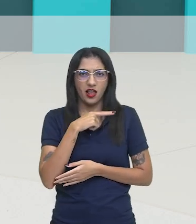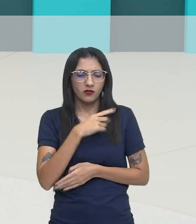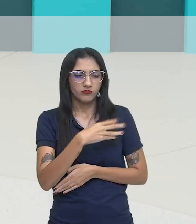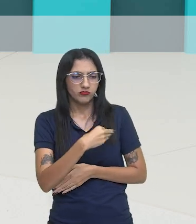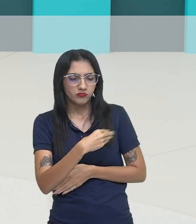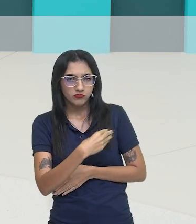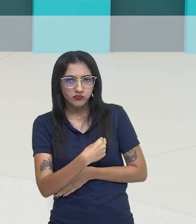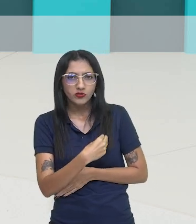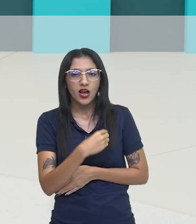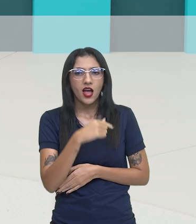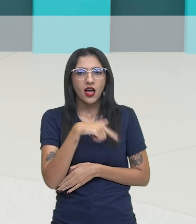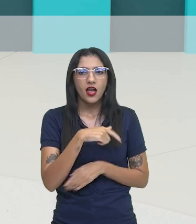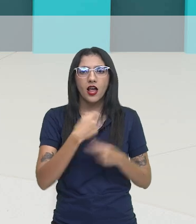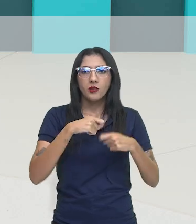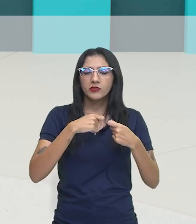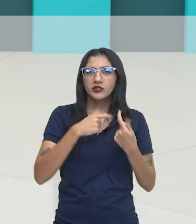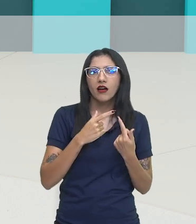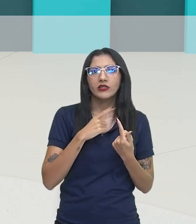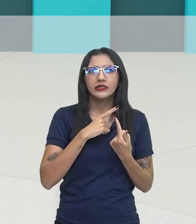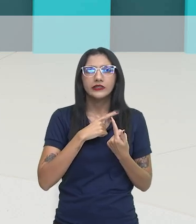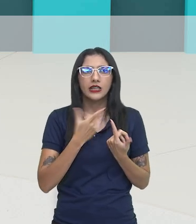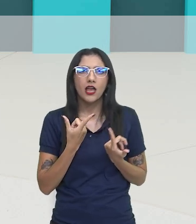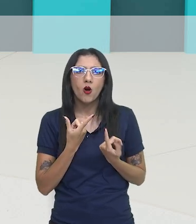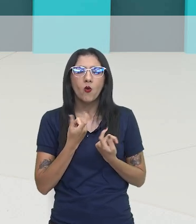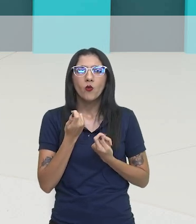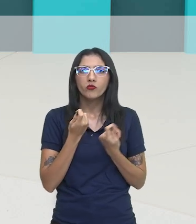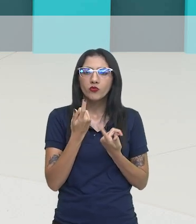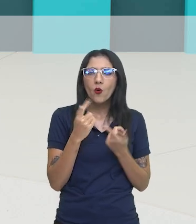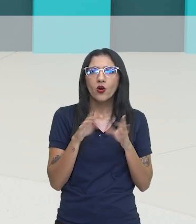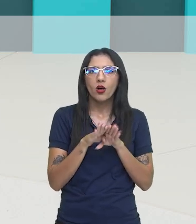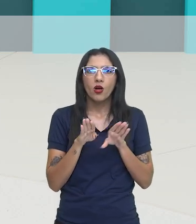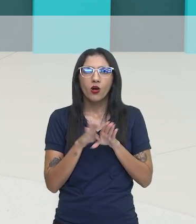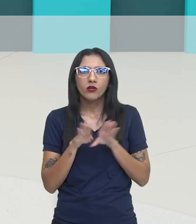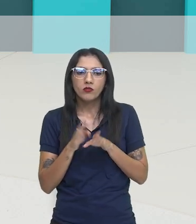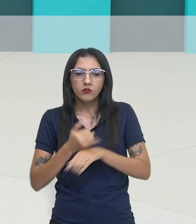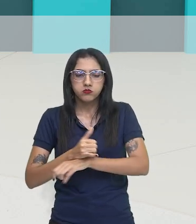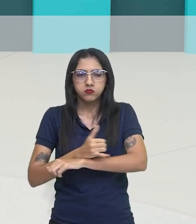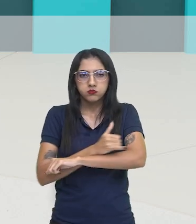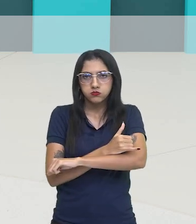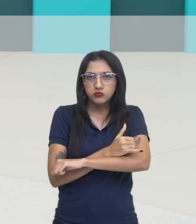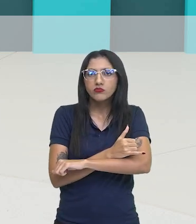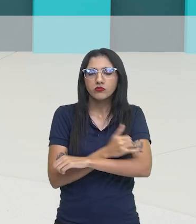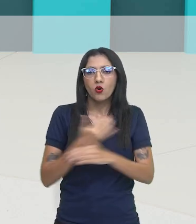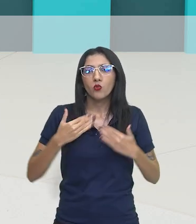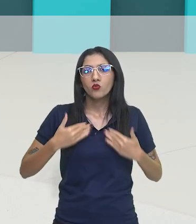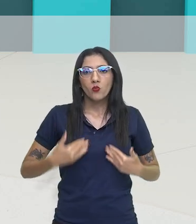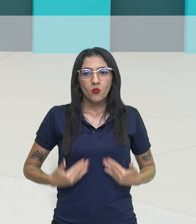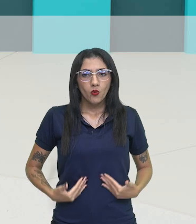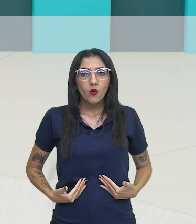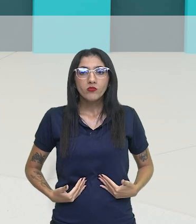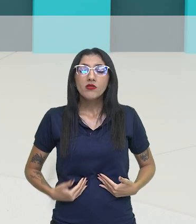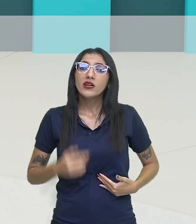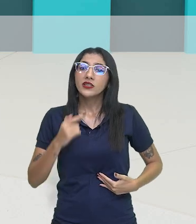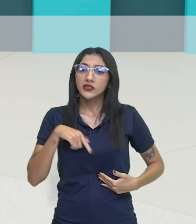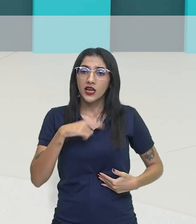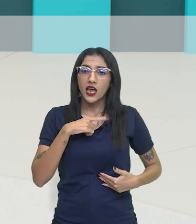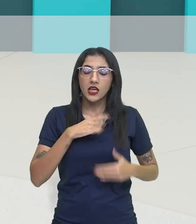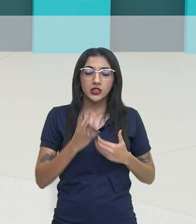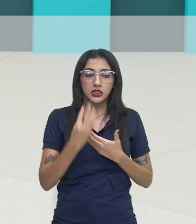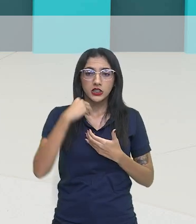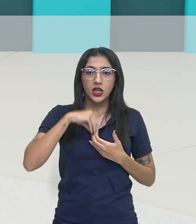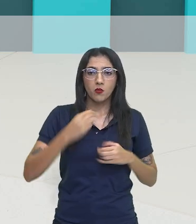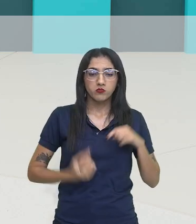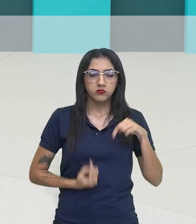precisavam ter uma fonte, um armazenamento de gordura, que é a matéria-prima para a fabricação